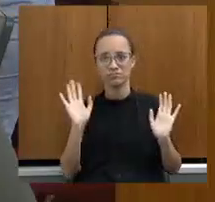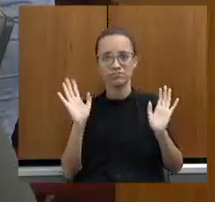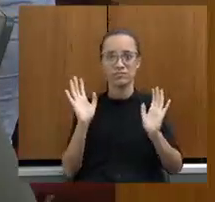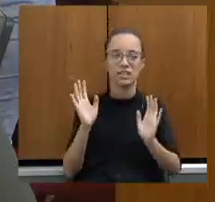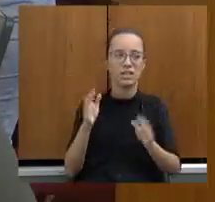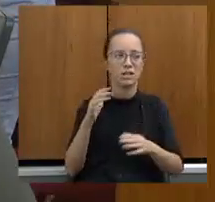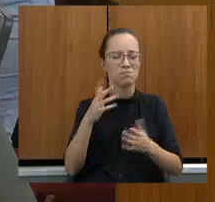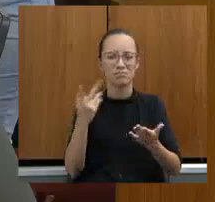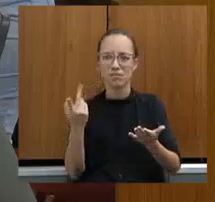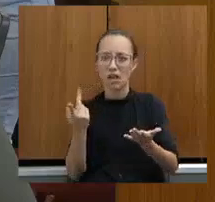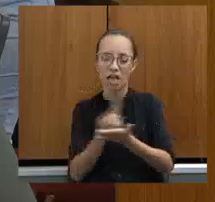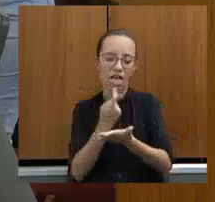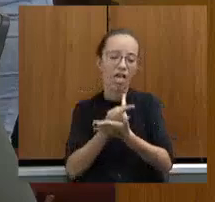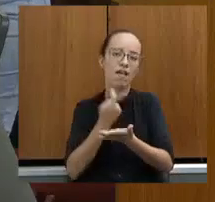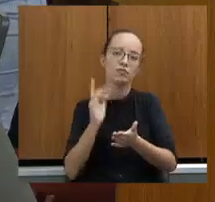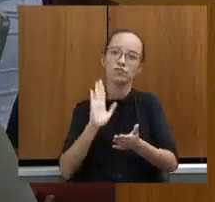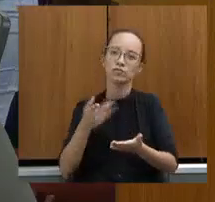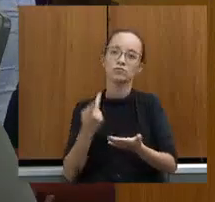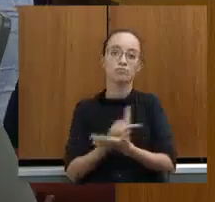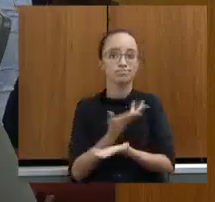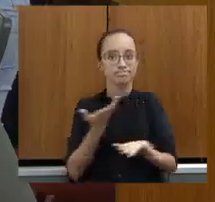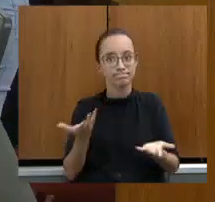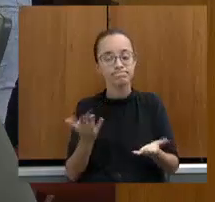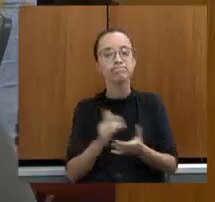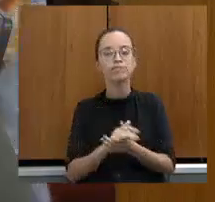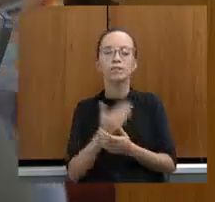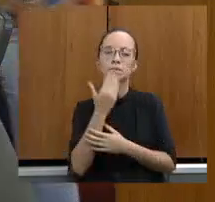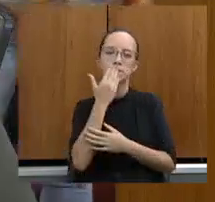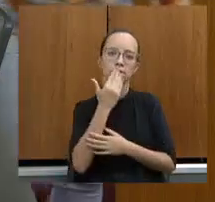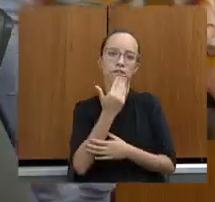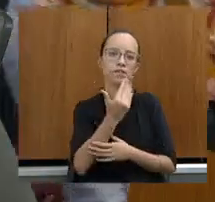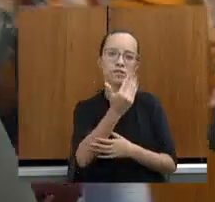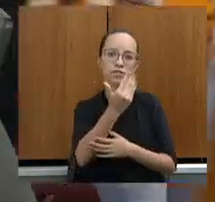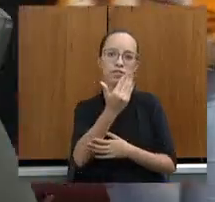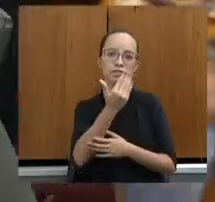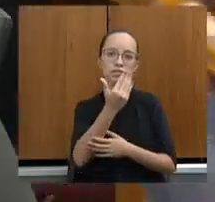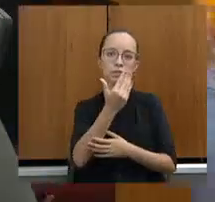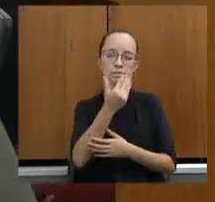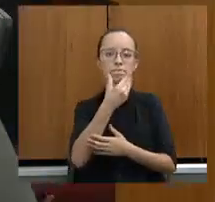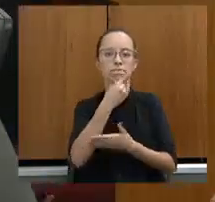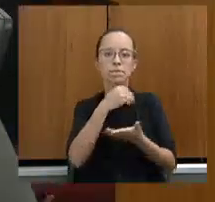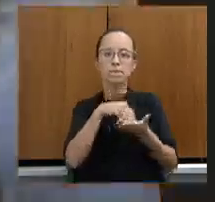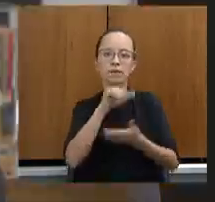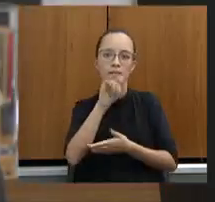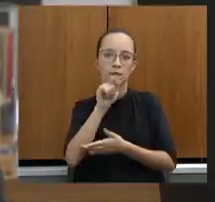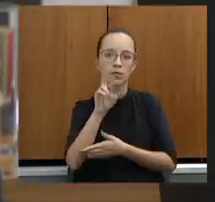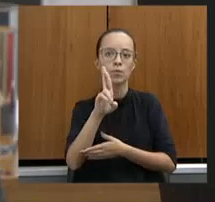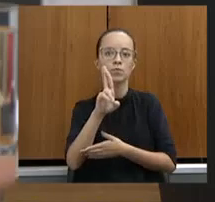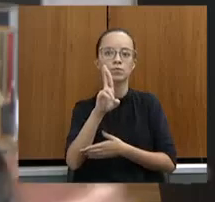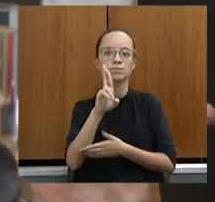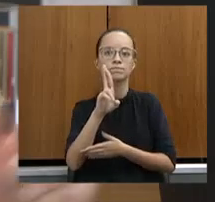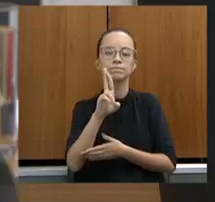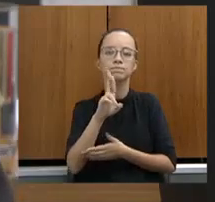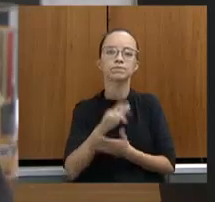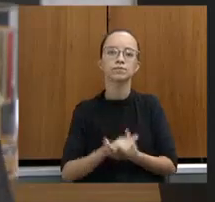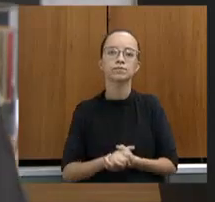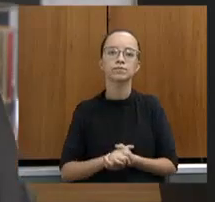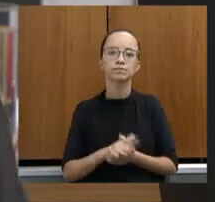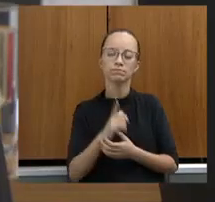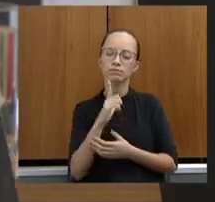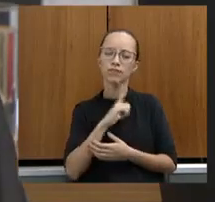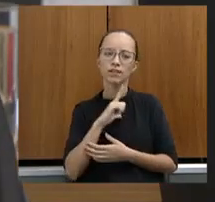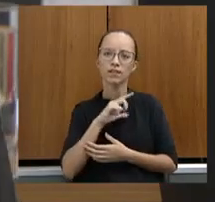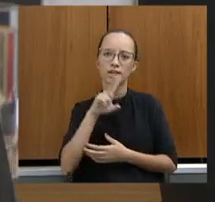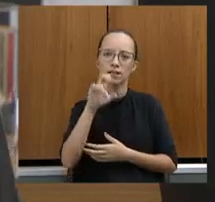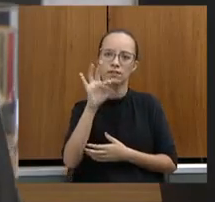tantas lembranças lá em cima mas fizeram eu queria que fazer um apelo secretário goreto um apelo nós temos vetos